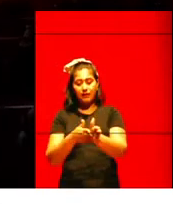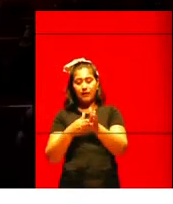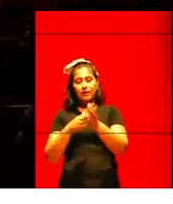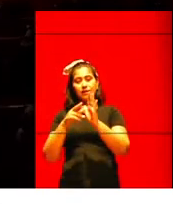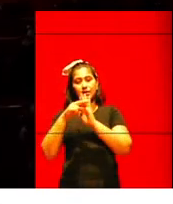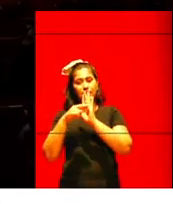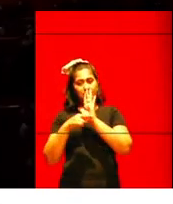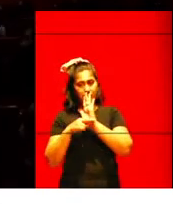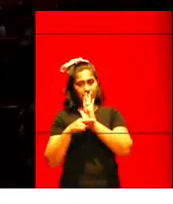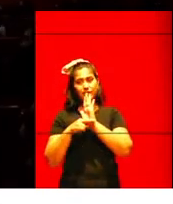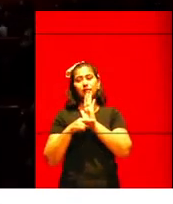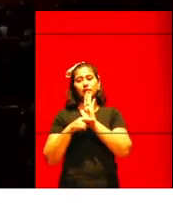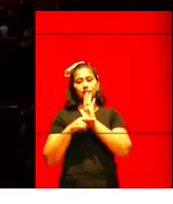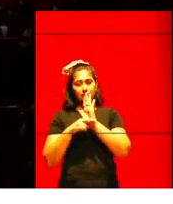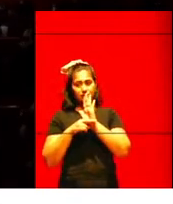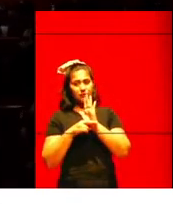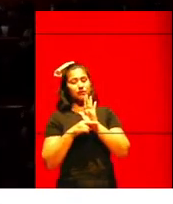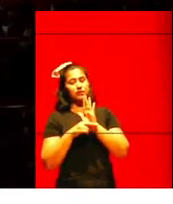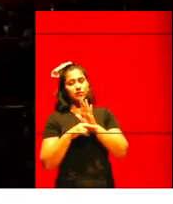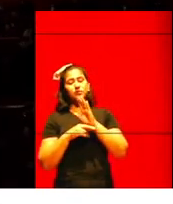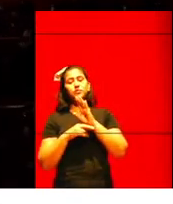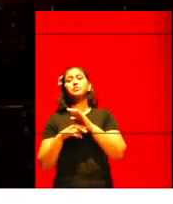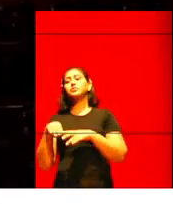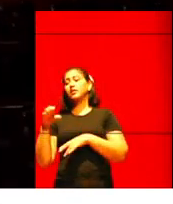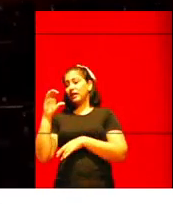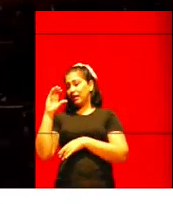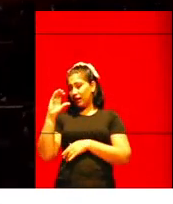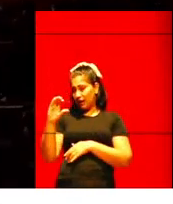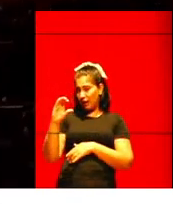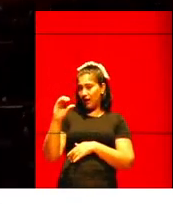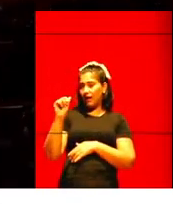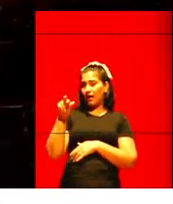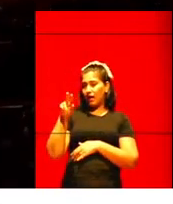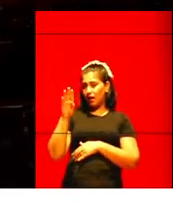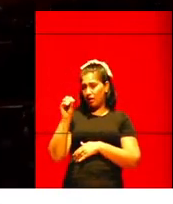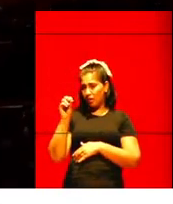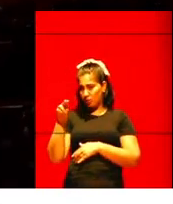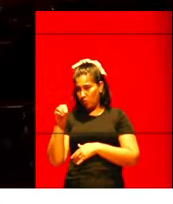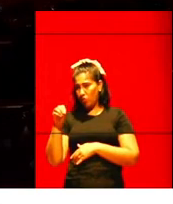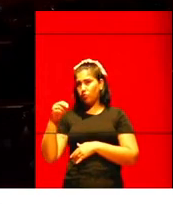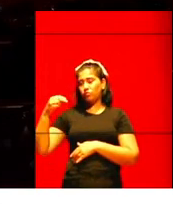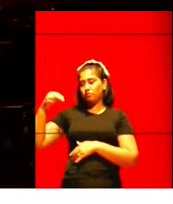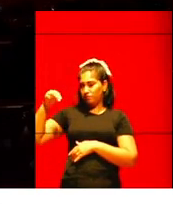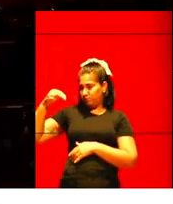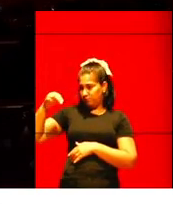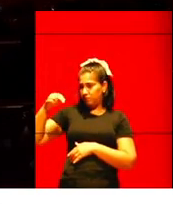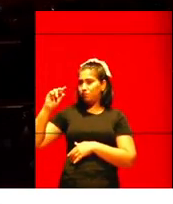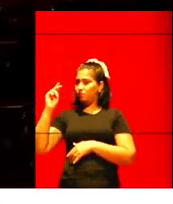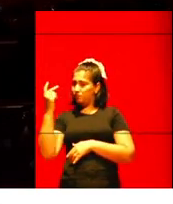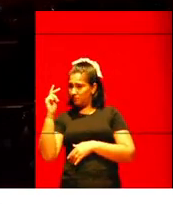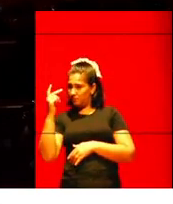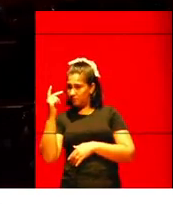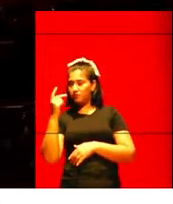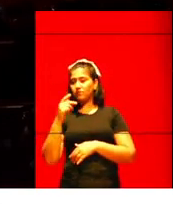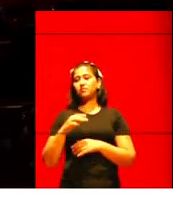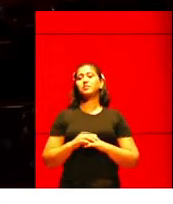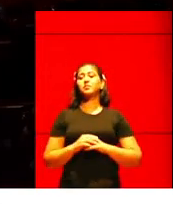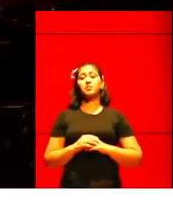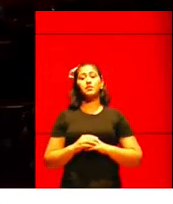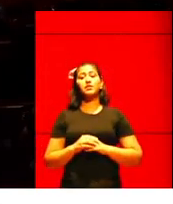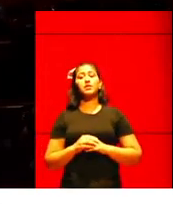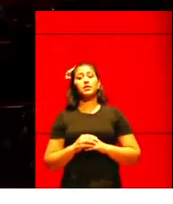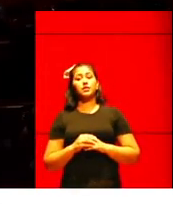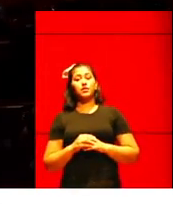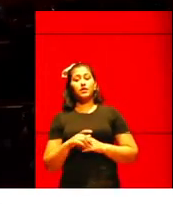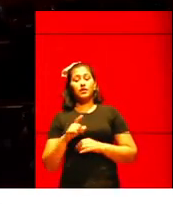essa regra: carbono, hidrogênio, dois hidrogênios, um oxigênio. Dependendo da quantidade de